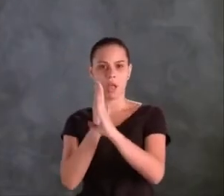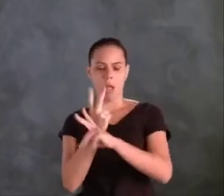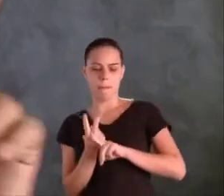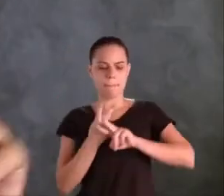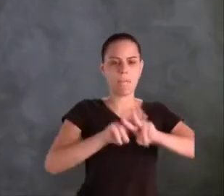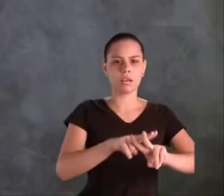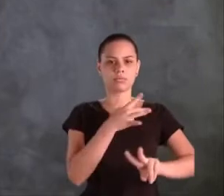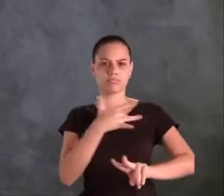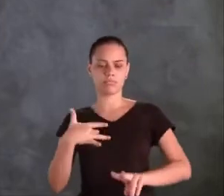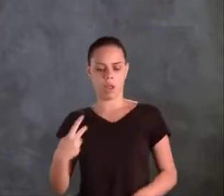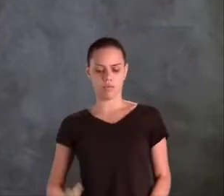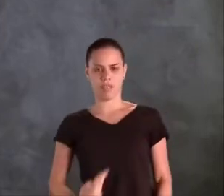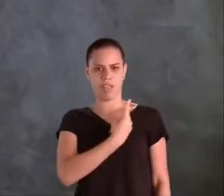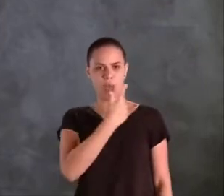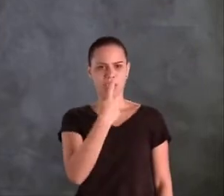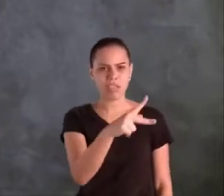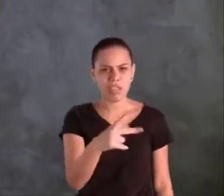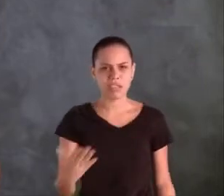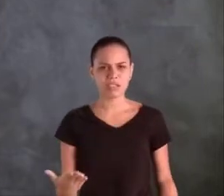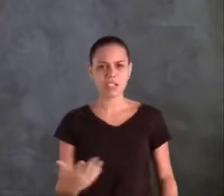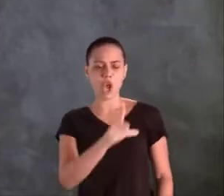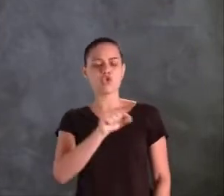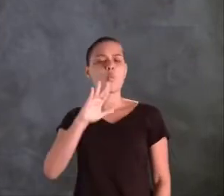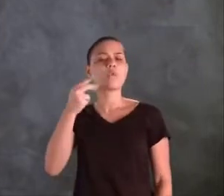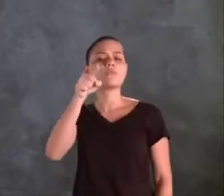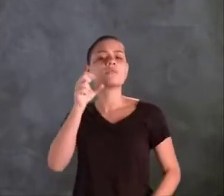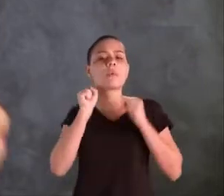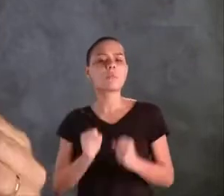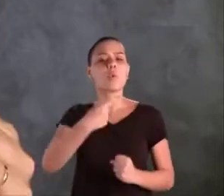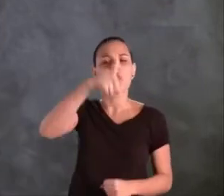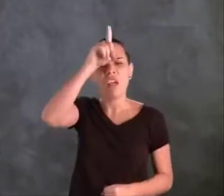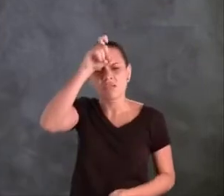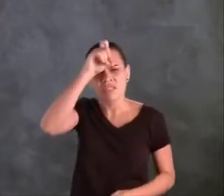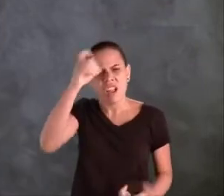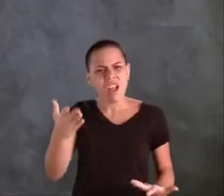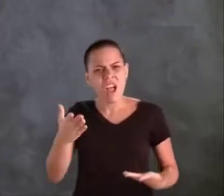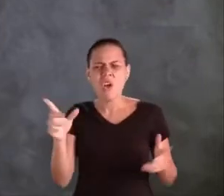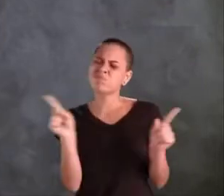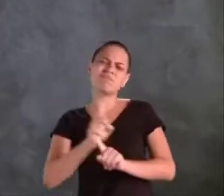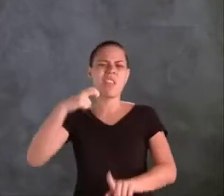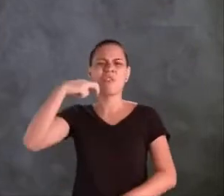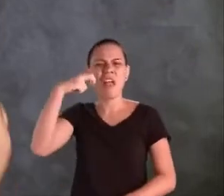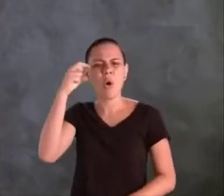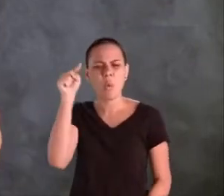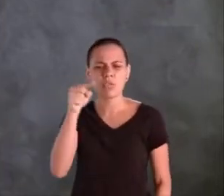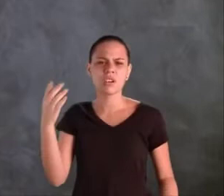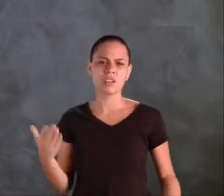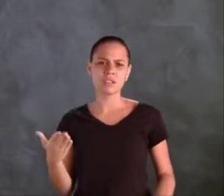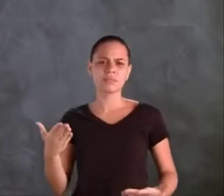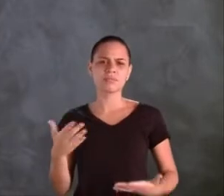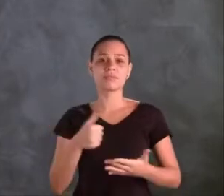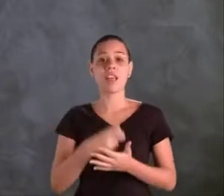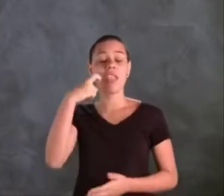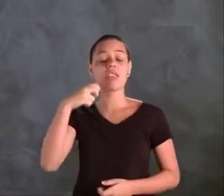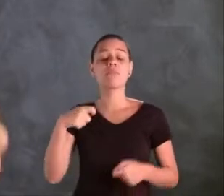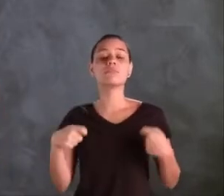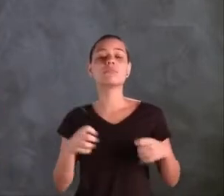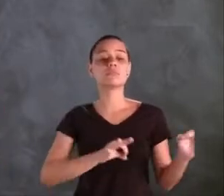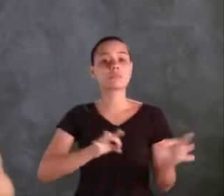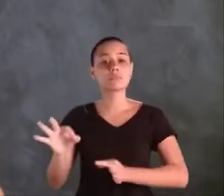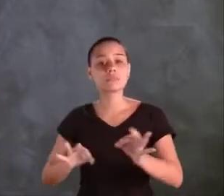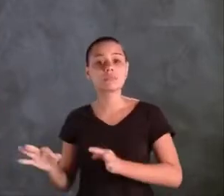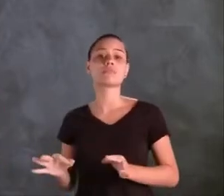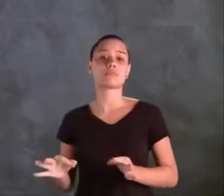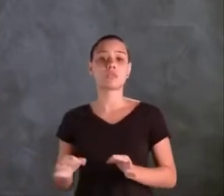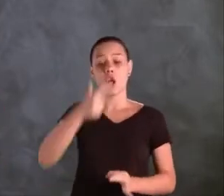loteou a saúde com os vereadores dele. Eles escolhem quando você pode fazer uma consulta ou um exame médico. Isso é uma vergonha. Natal